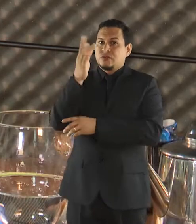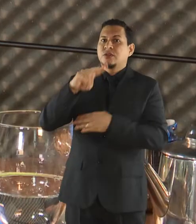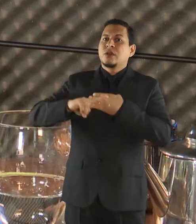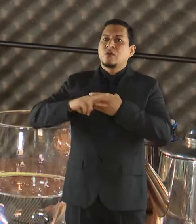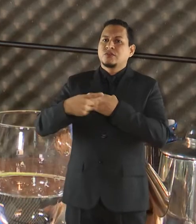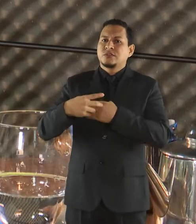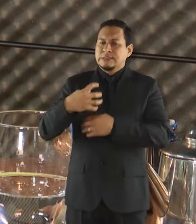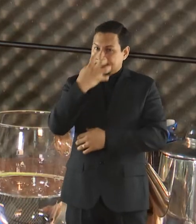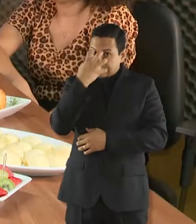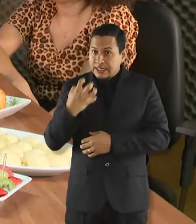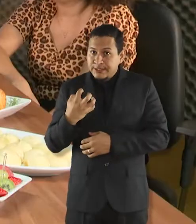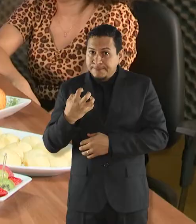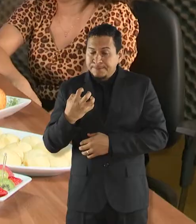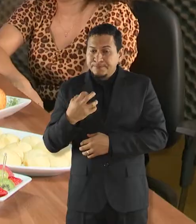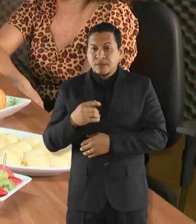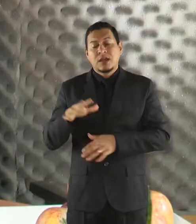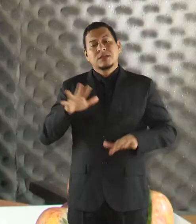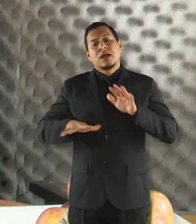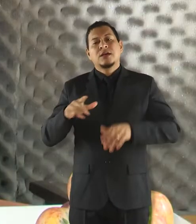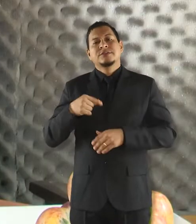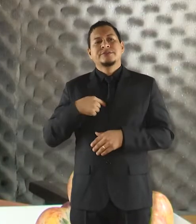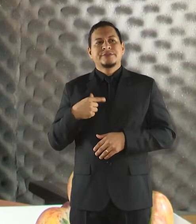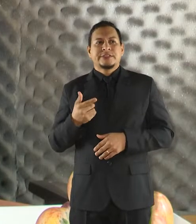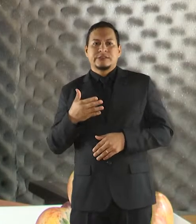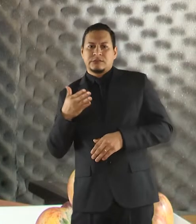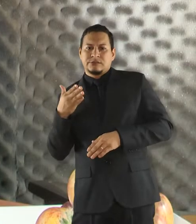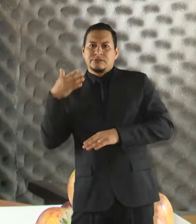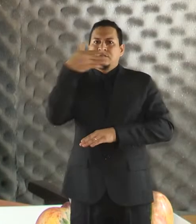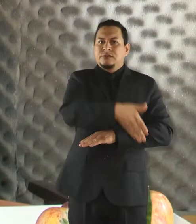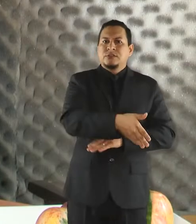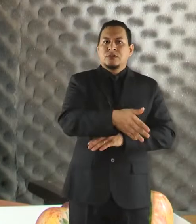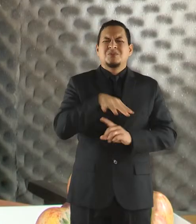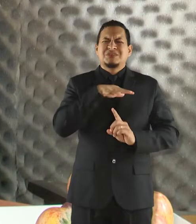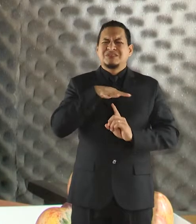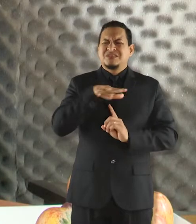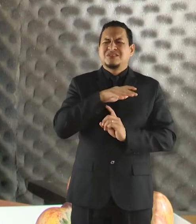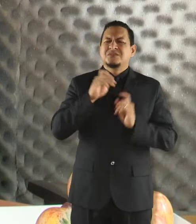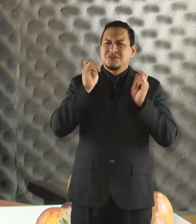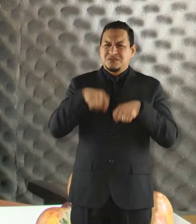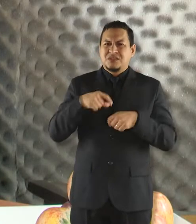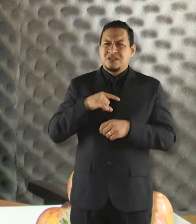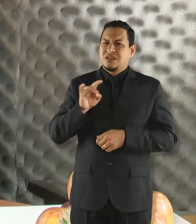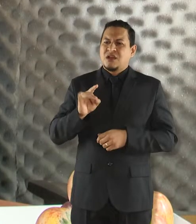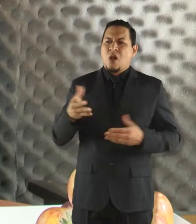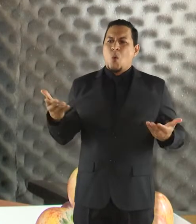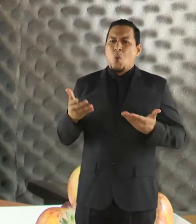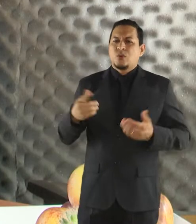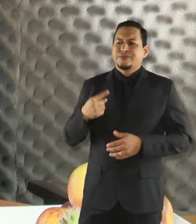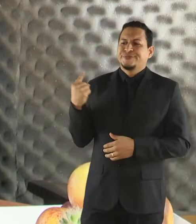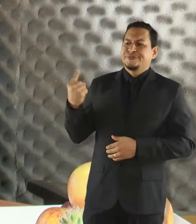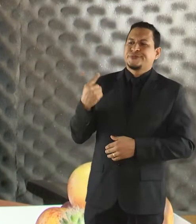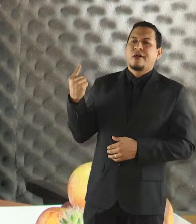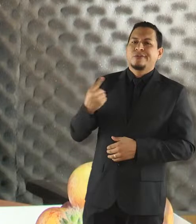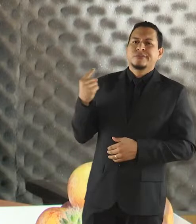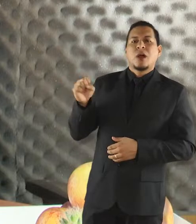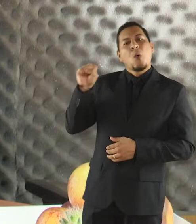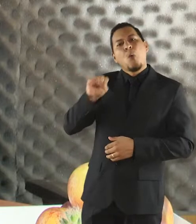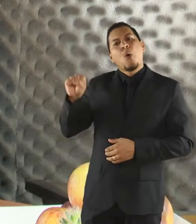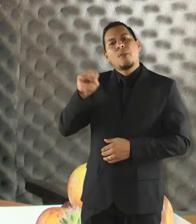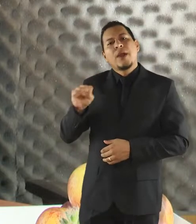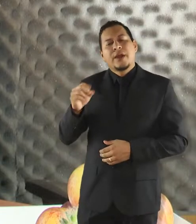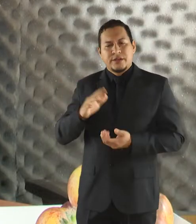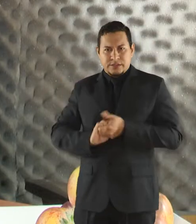da sua escolha. Exatamente. E às vezes você se enfia numa situação que você poderia estar solteira, né? Muito melhor estar